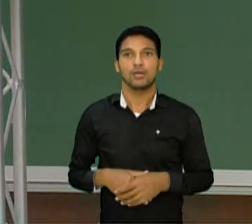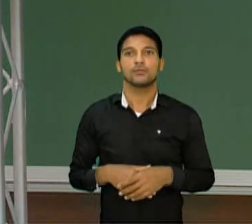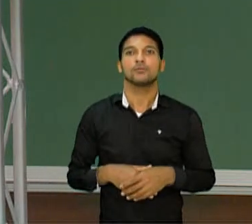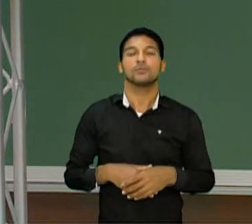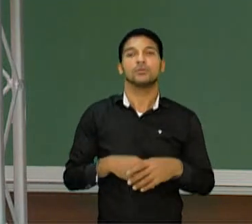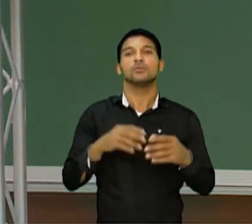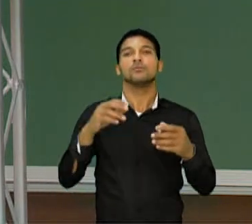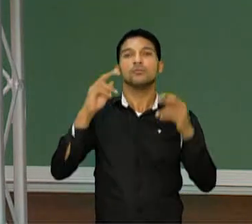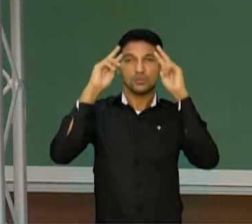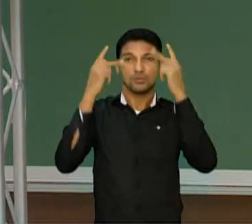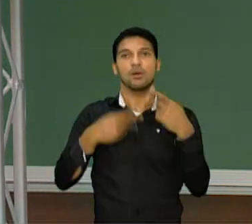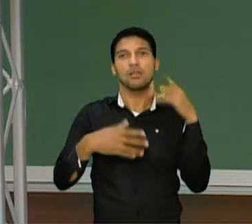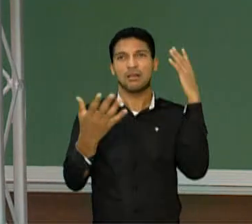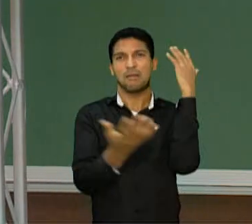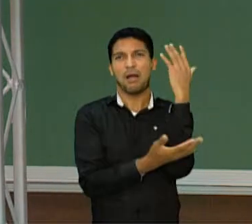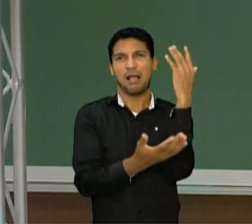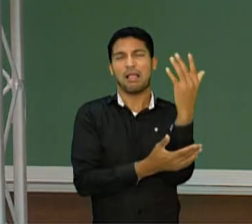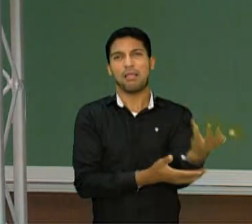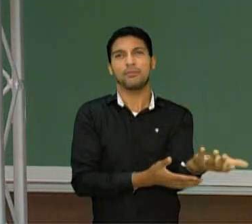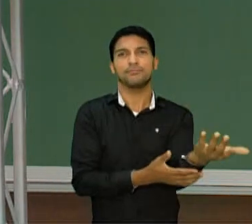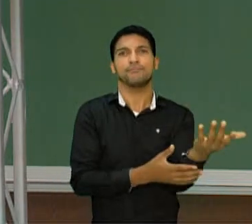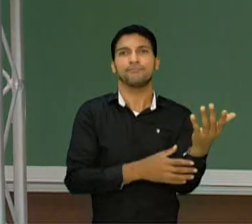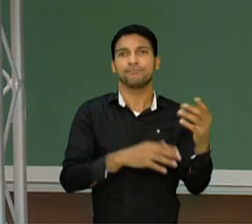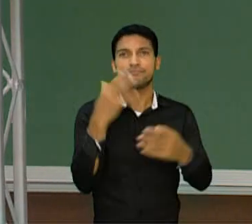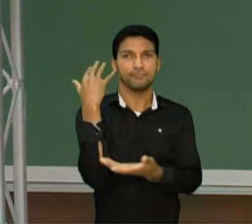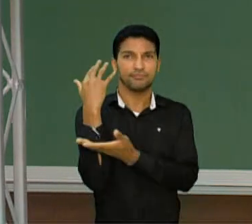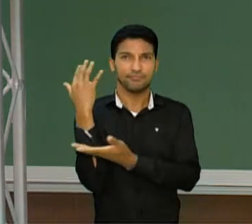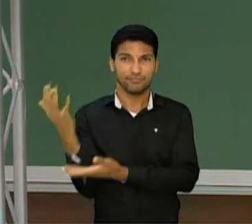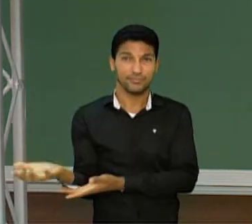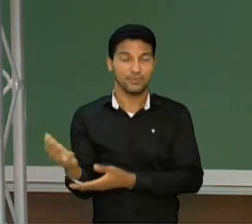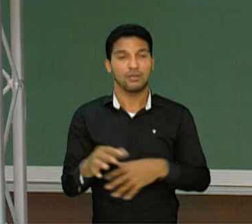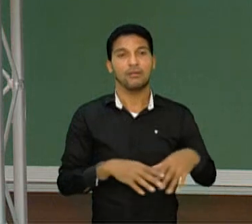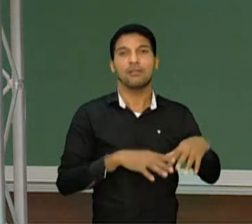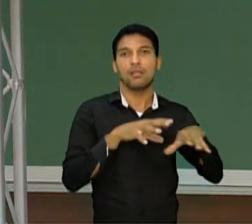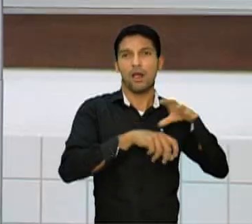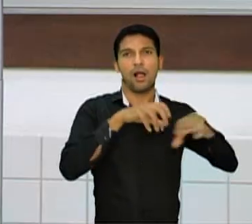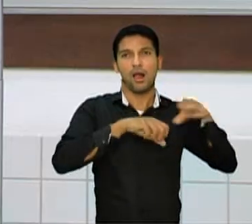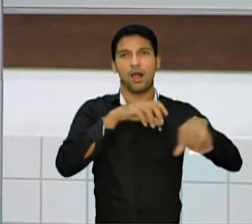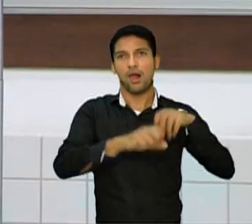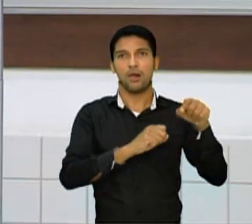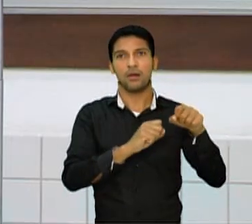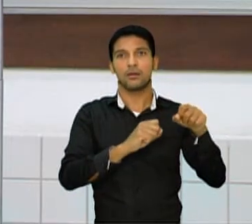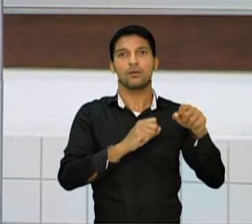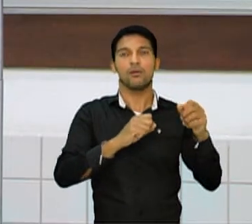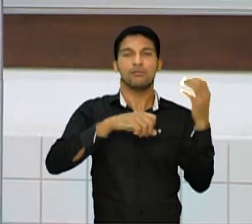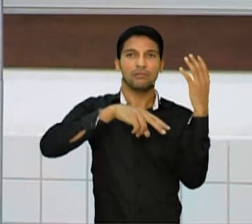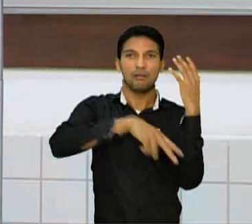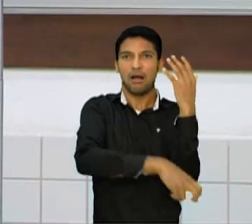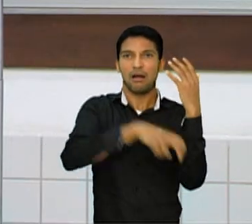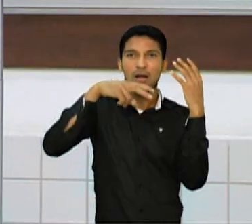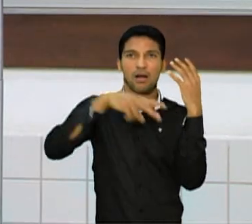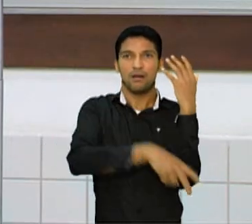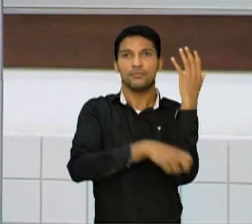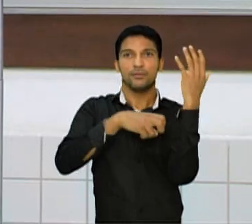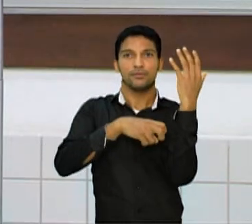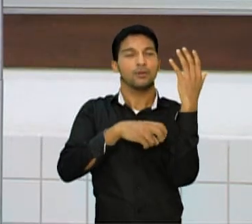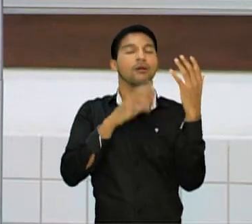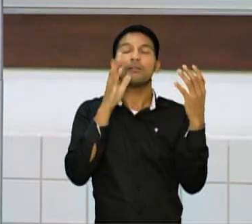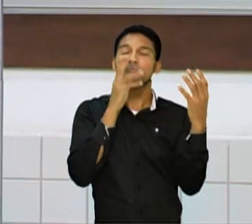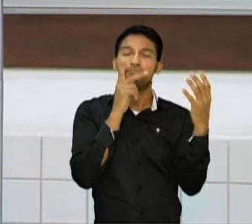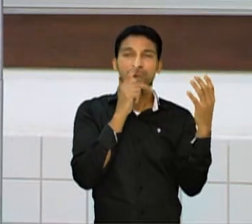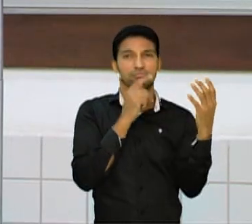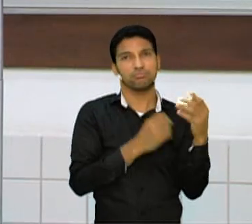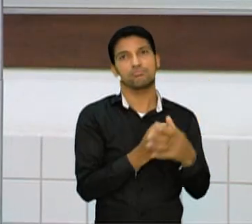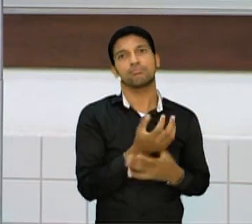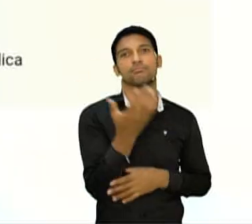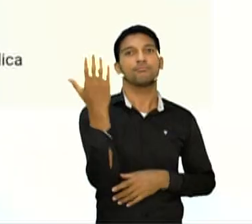como utilizamos as fontes destacadas da atualidade. Dentro disso, vamos identificar alguns exemplos para